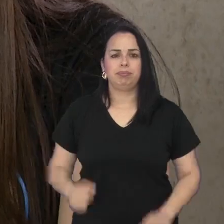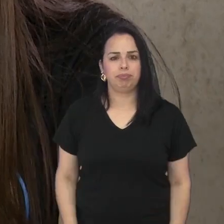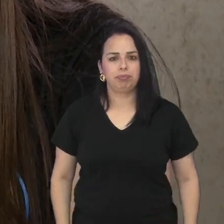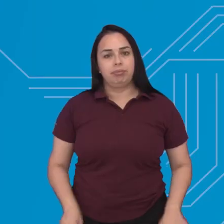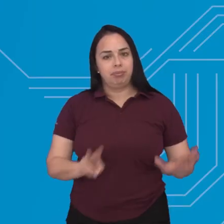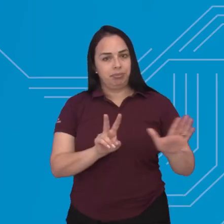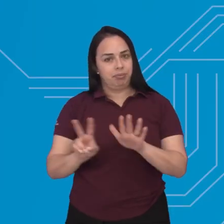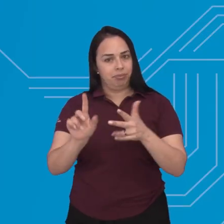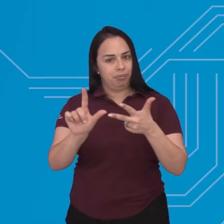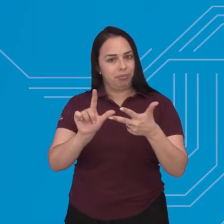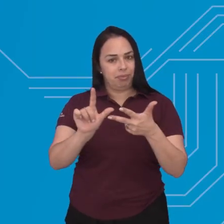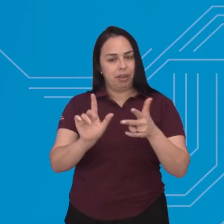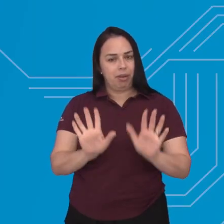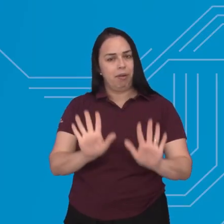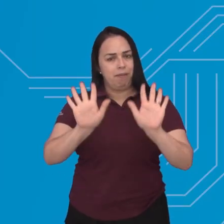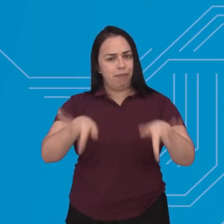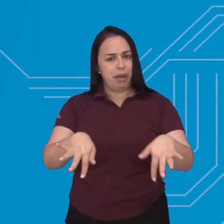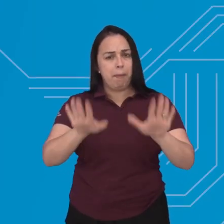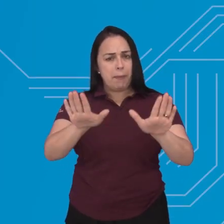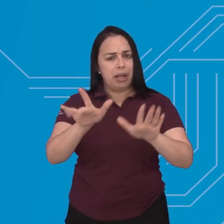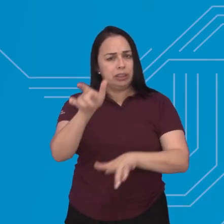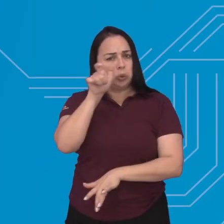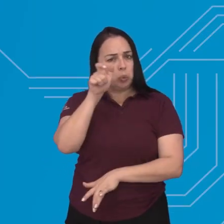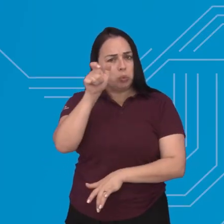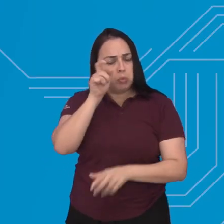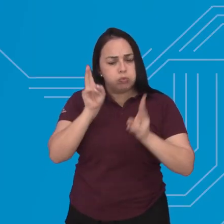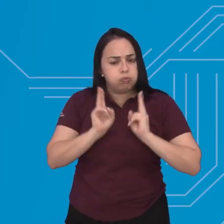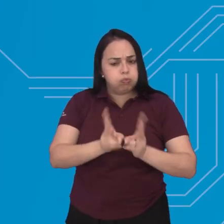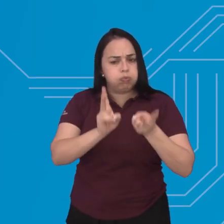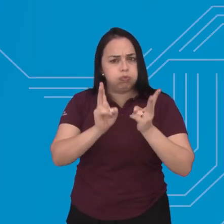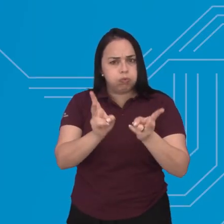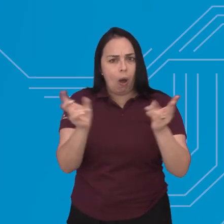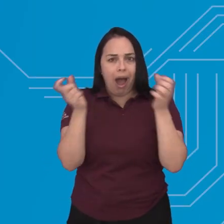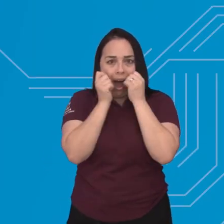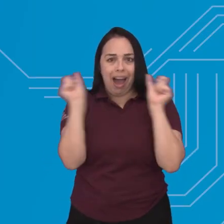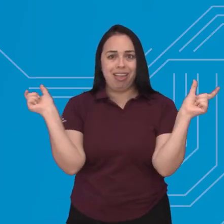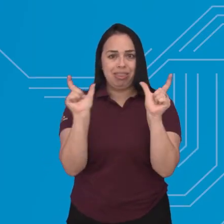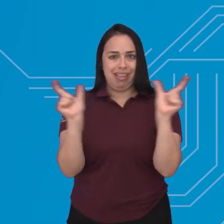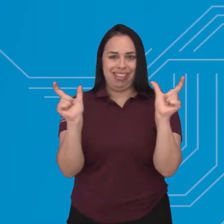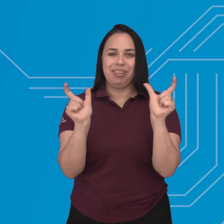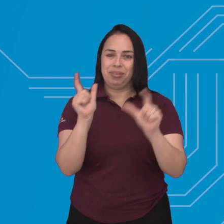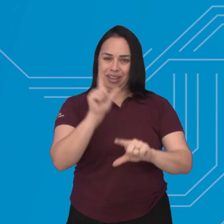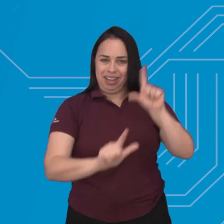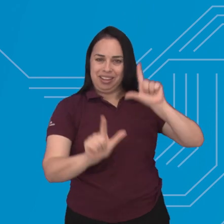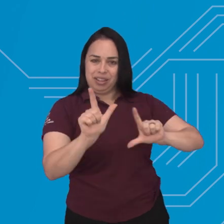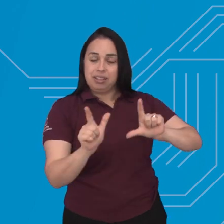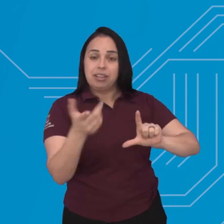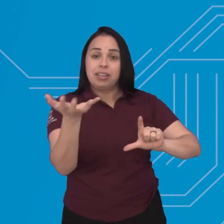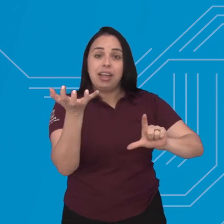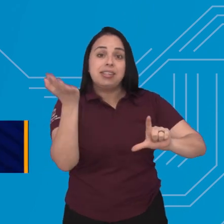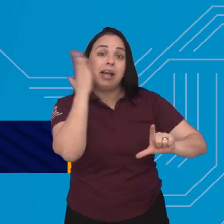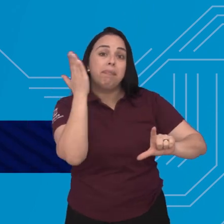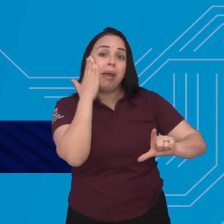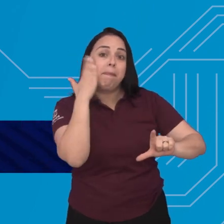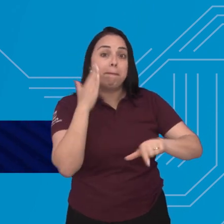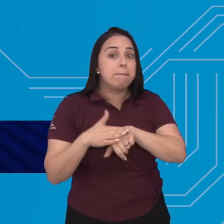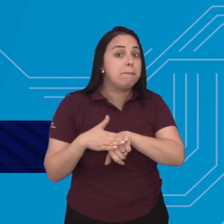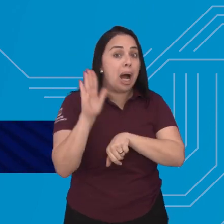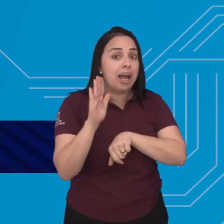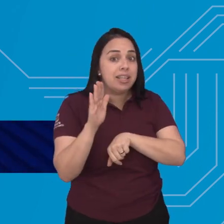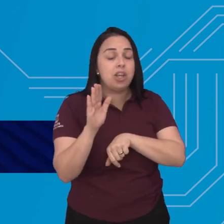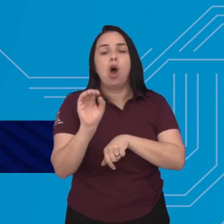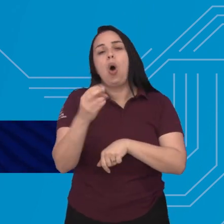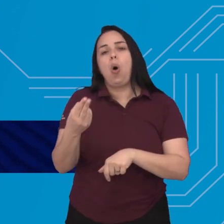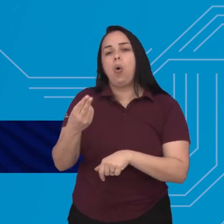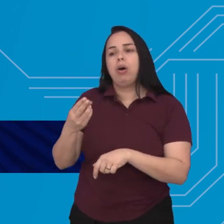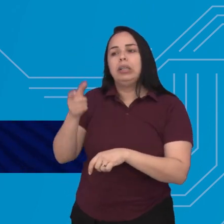próximo passo. E o Semana Legislativa fica por aqui, mas continue ligado na nossa programação. Se você quiser rever o